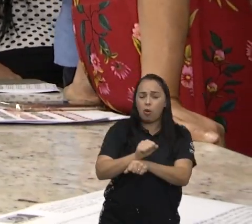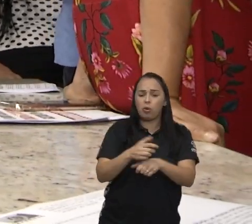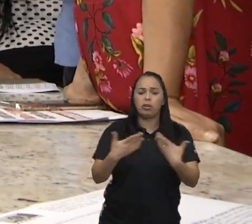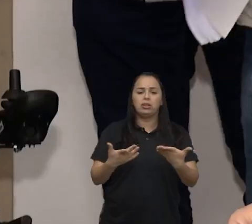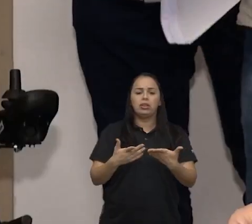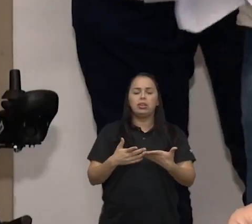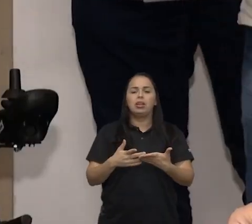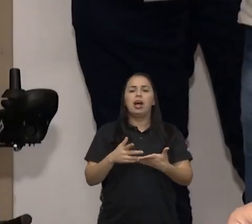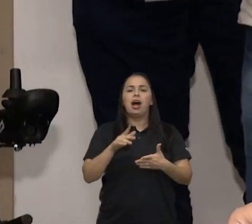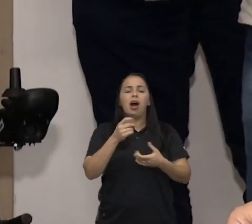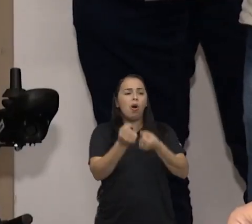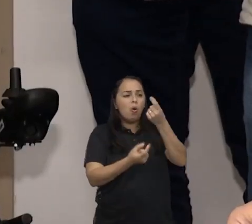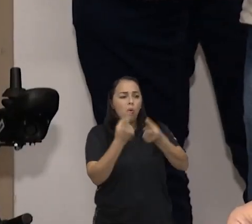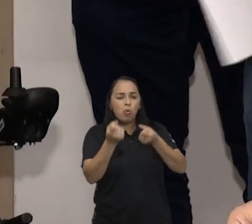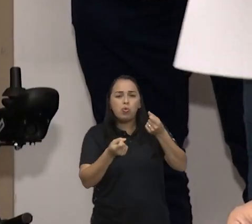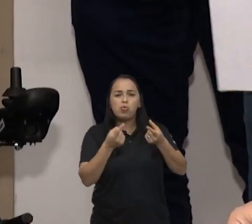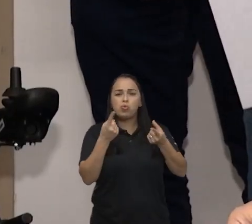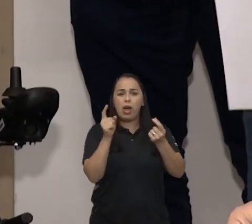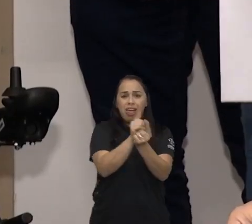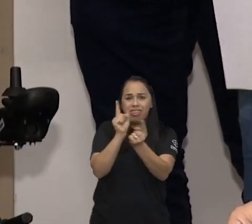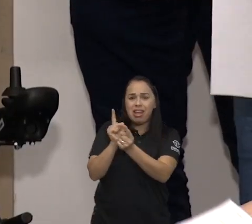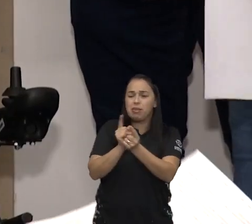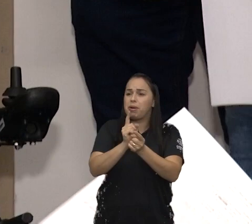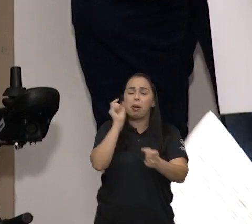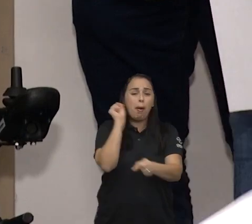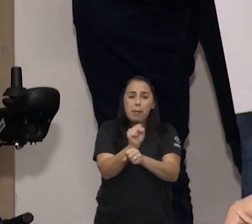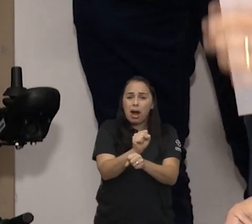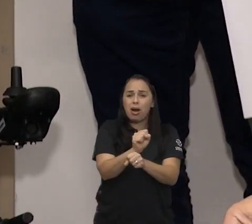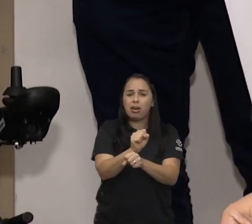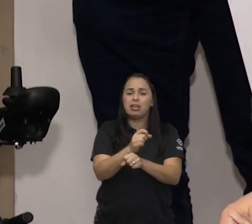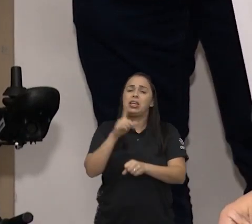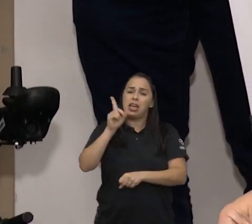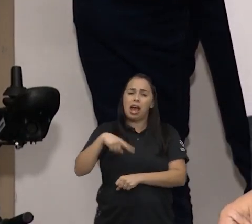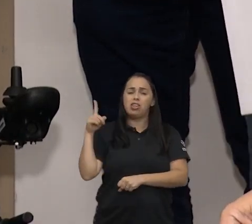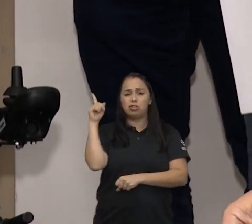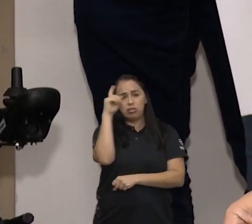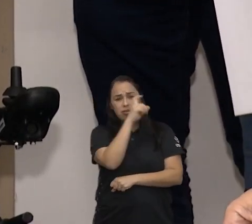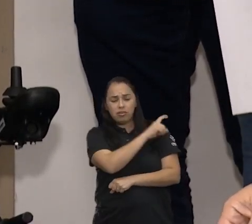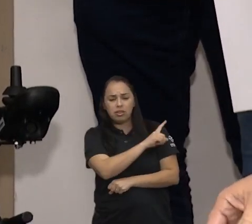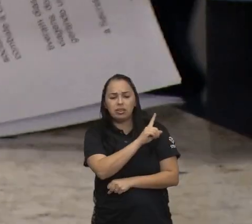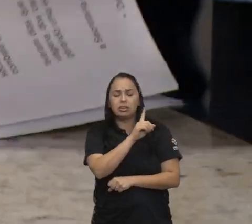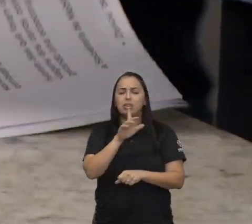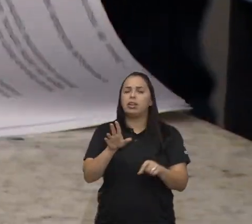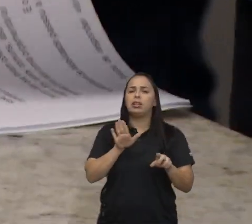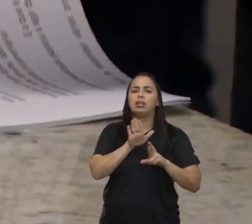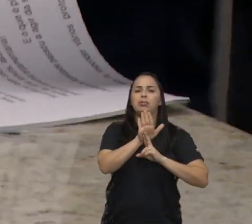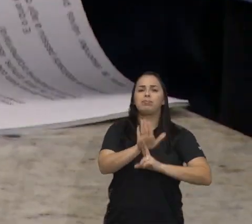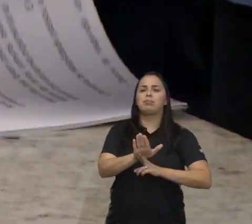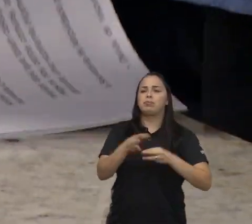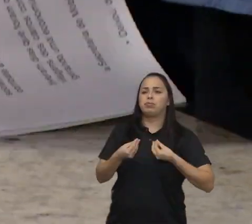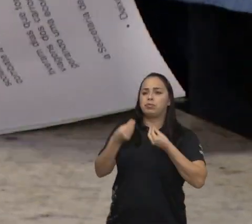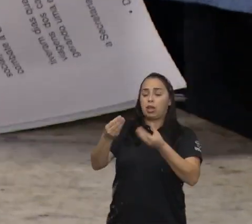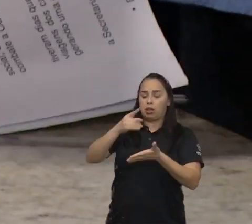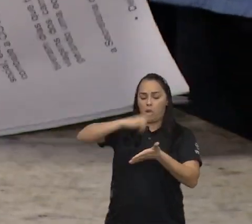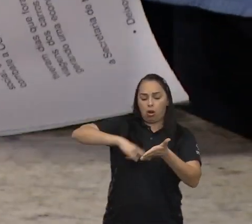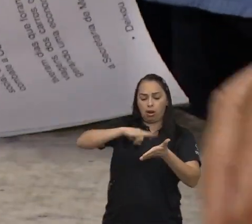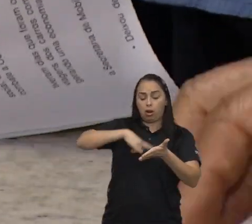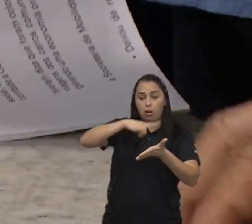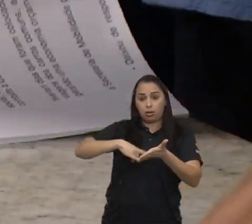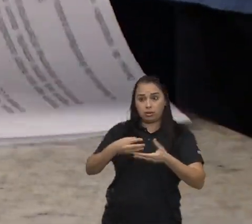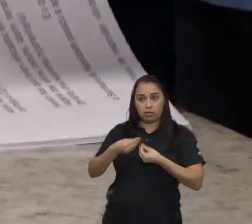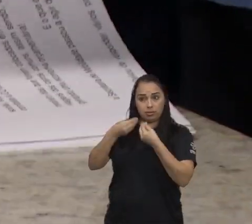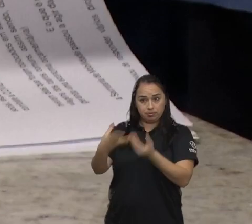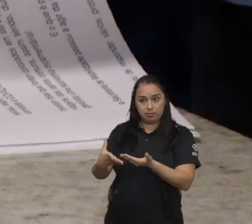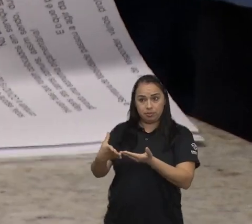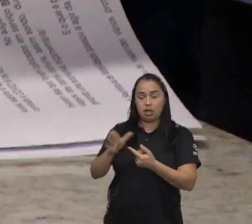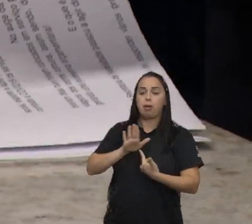com o grupo, alguns atendimentos foram suspensos, o que impacta em diversas dificuldades. Os representantes chegaram a entregar um